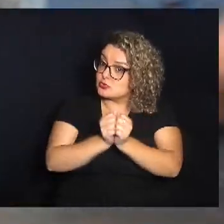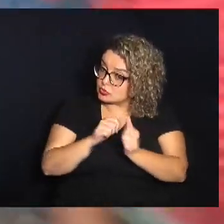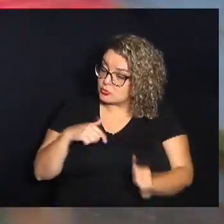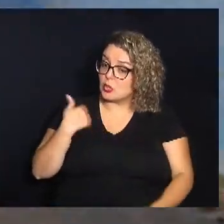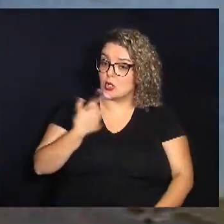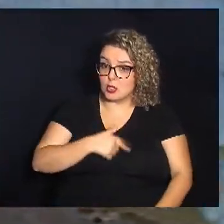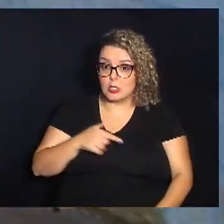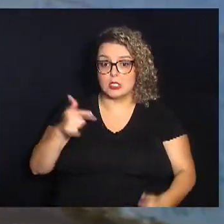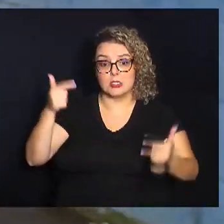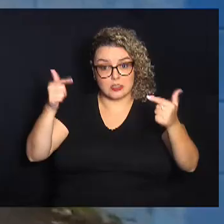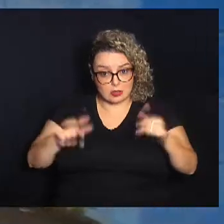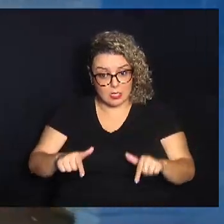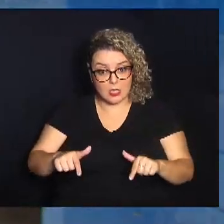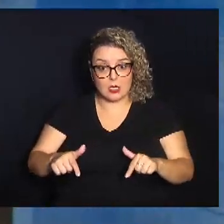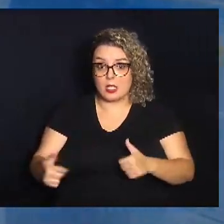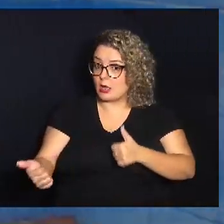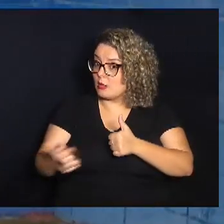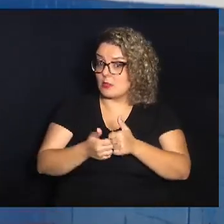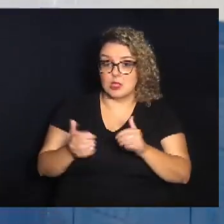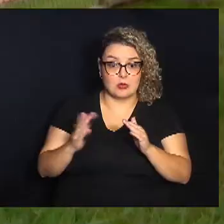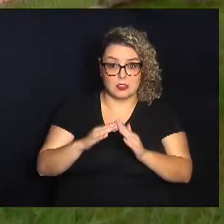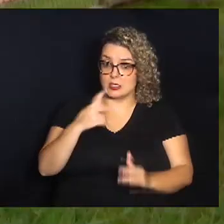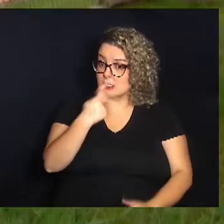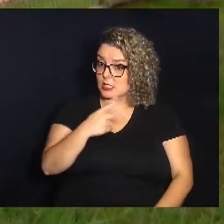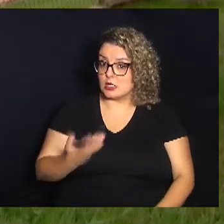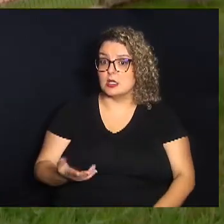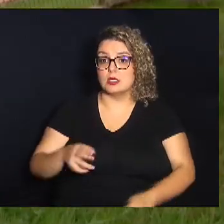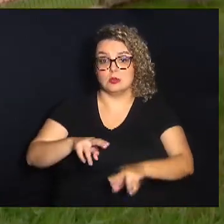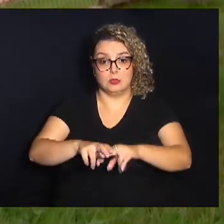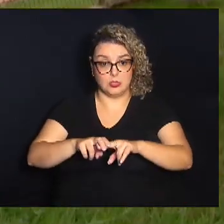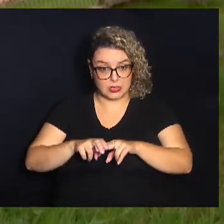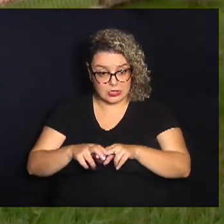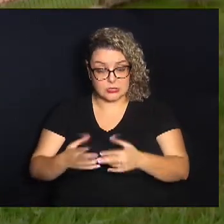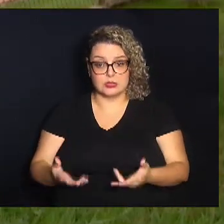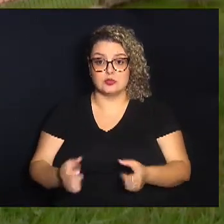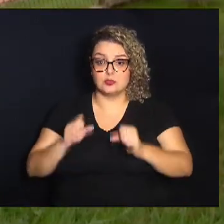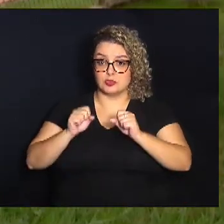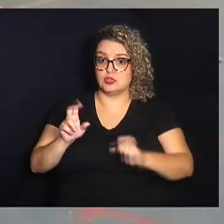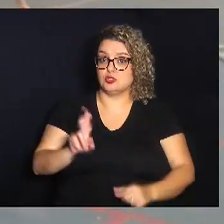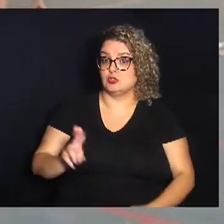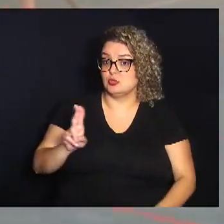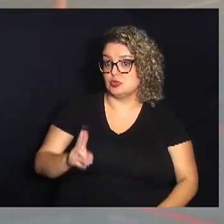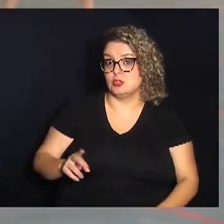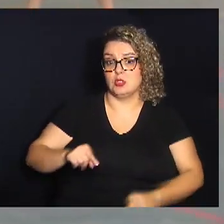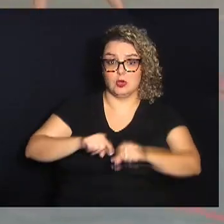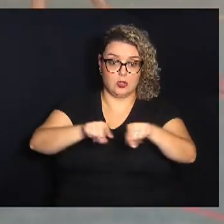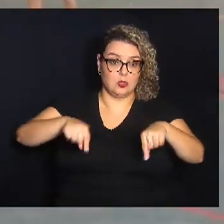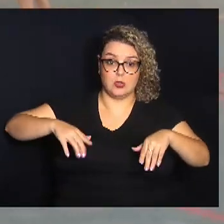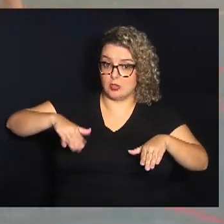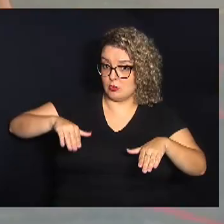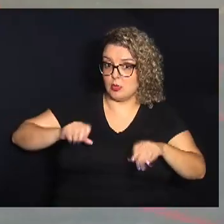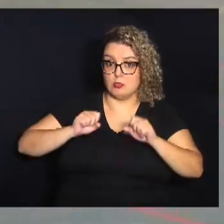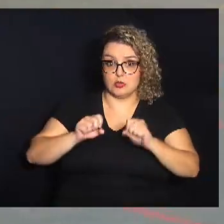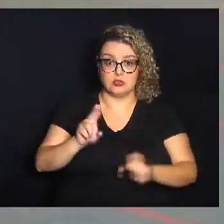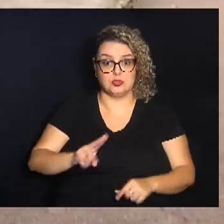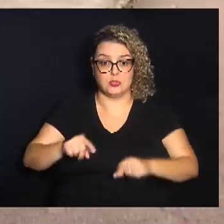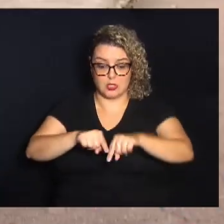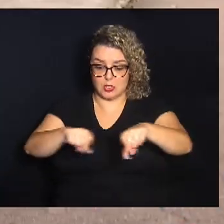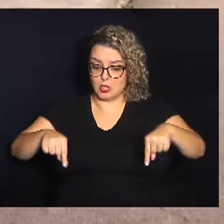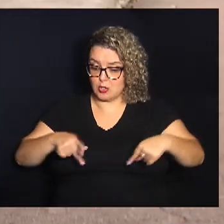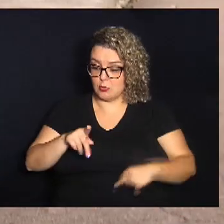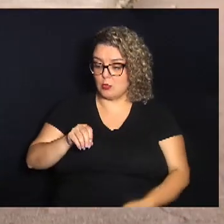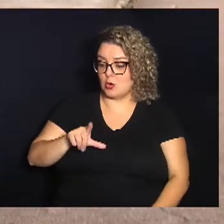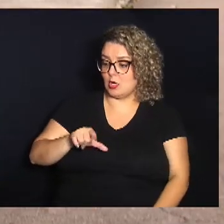desse espaço que é próximo da casa deles e, portanto, eles poderiam estar usando a piscina, poderiam estar usando a quadra